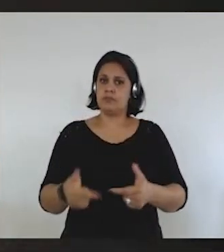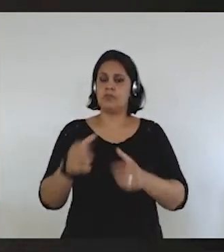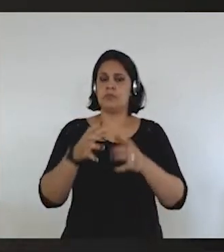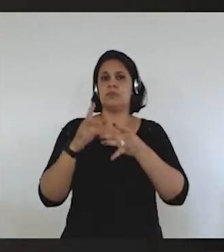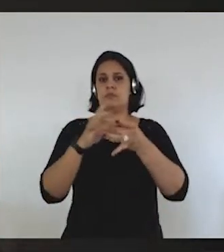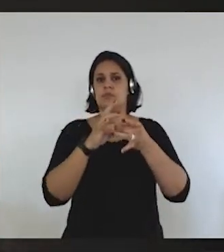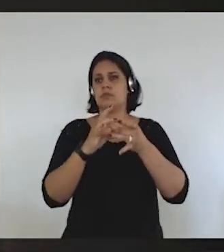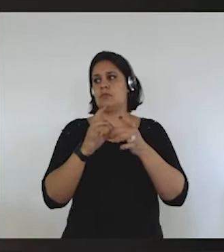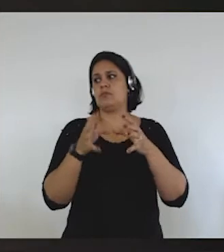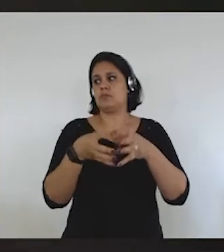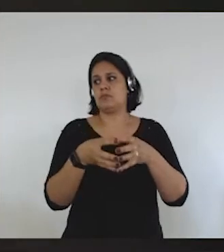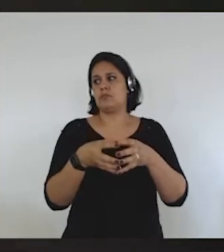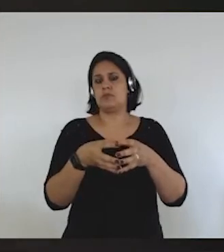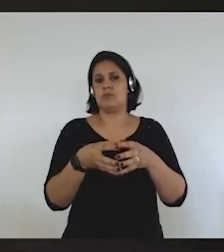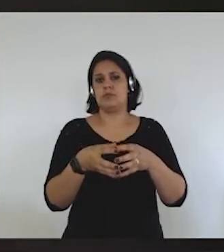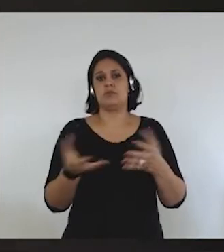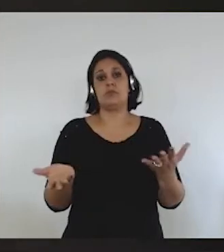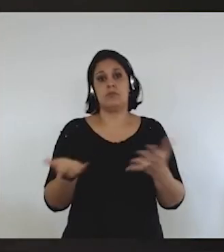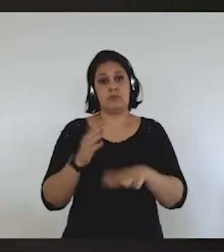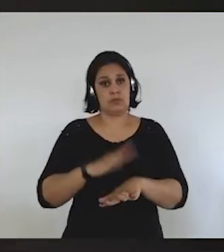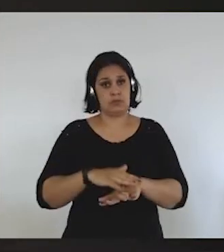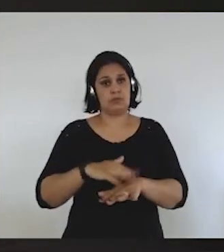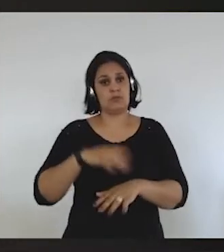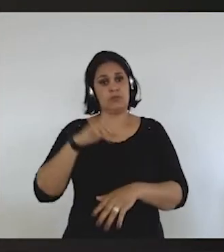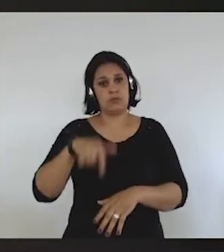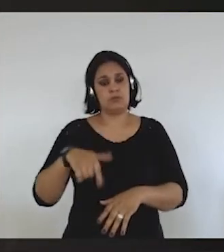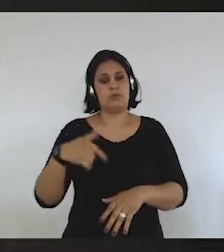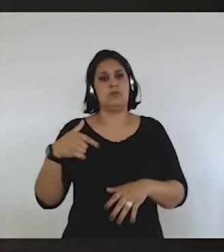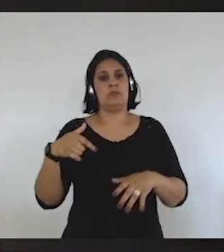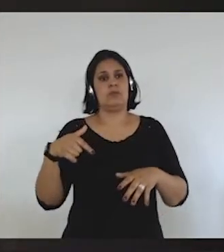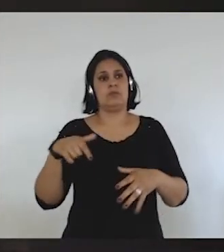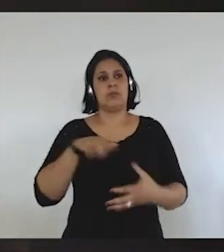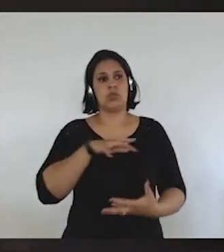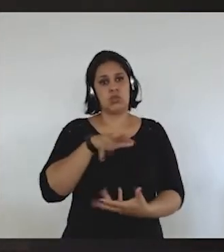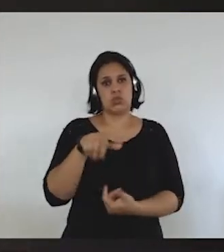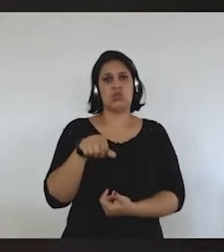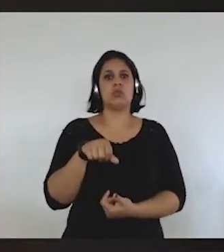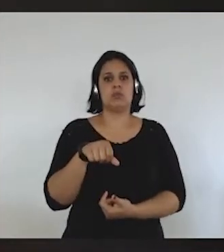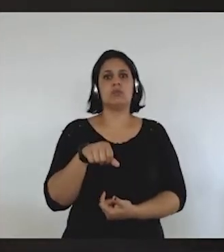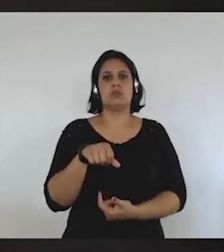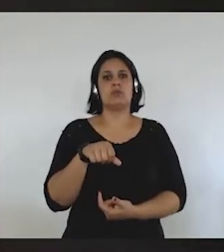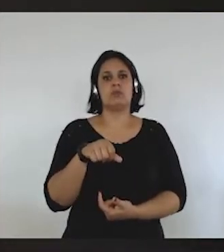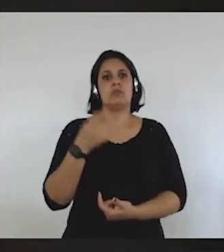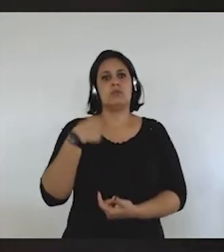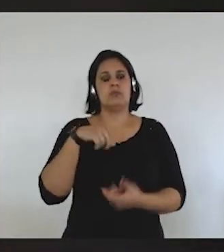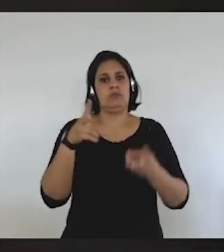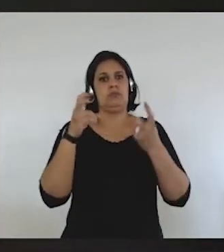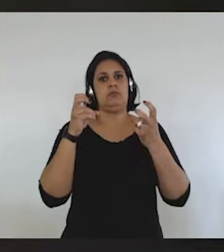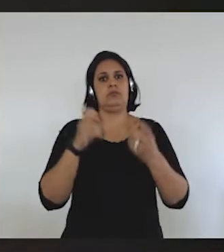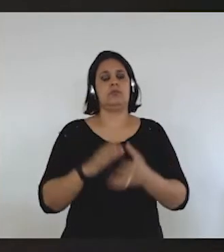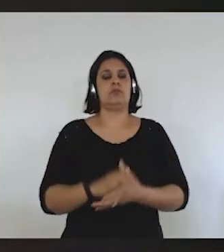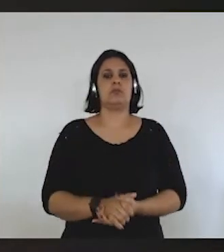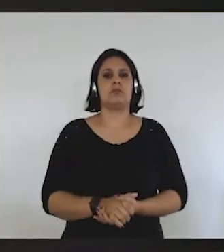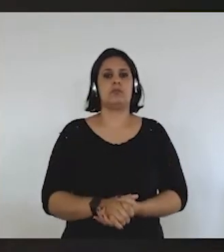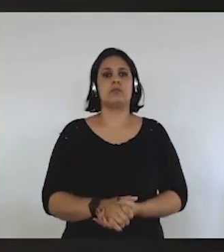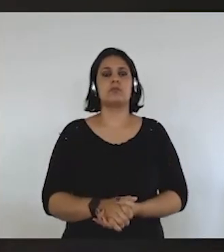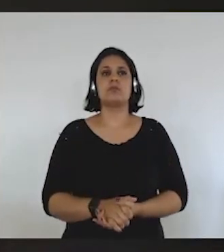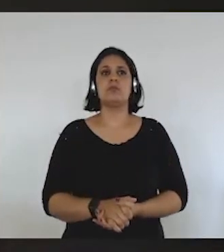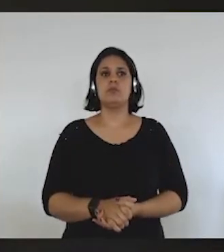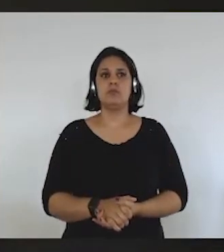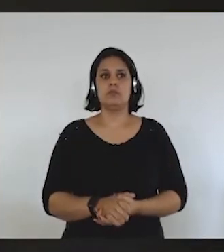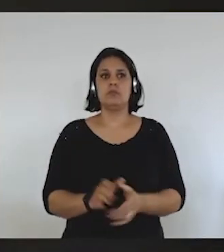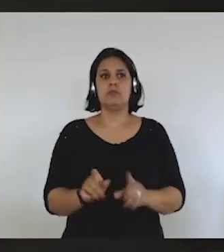conjunto. Agora, mais do que nunca, eu acho que o mundo é global. A gente está vendo isso concretamente. E aí, o